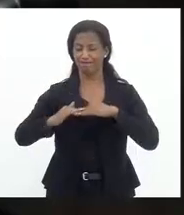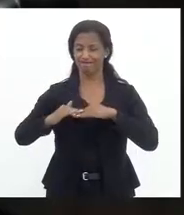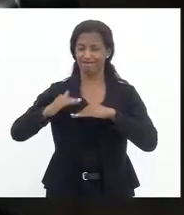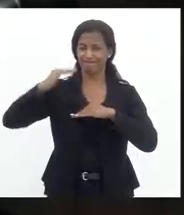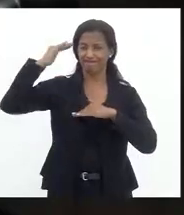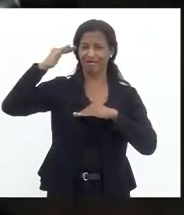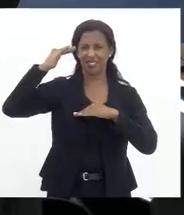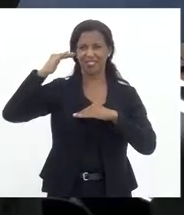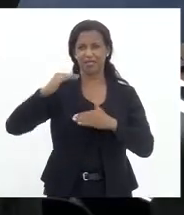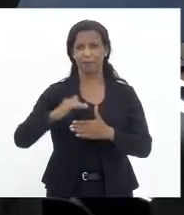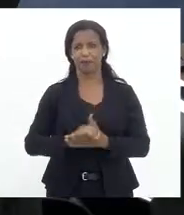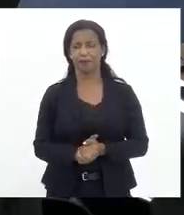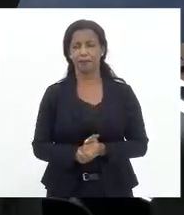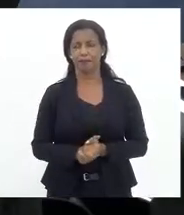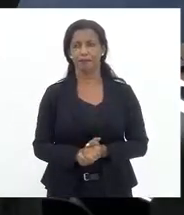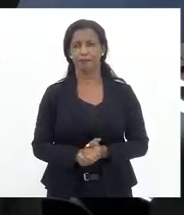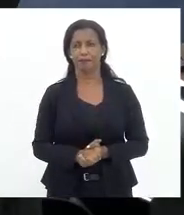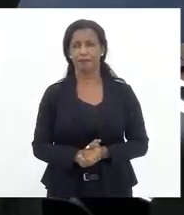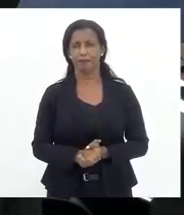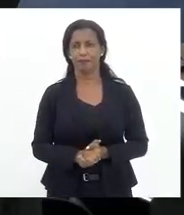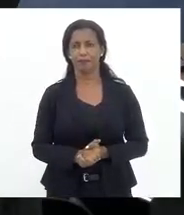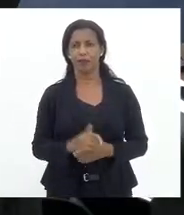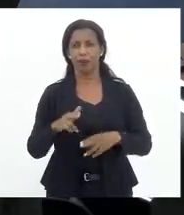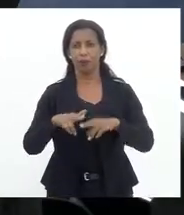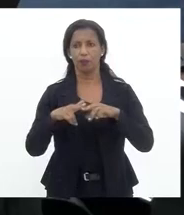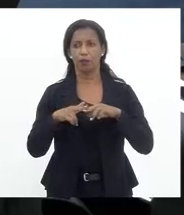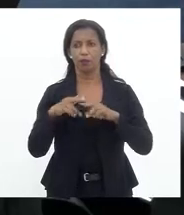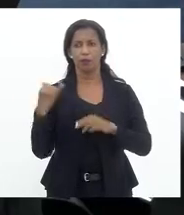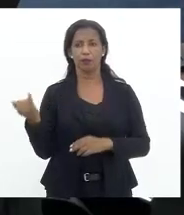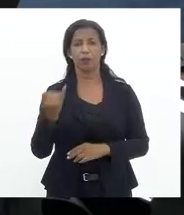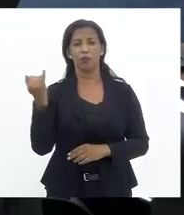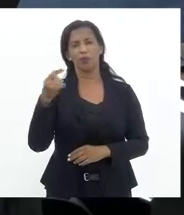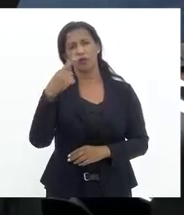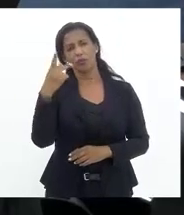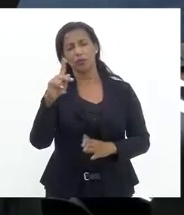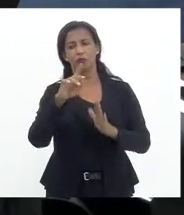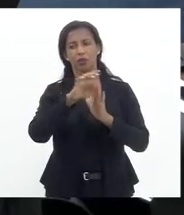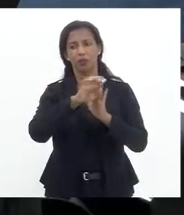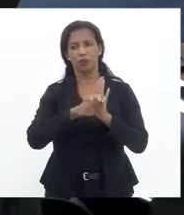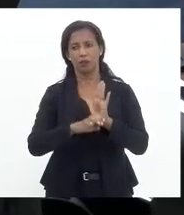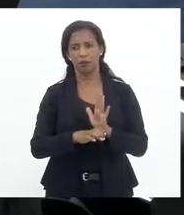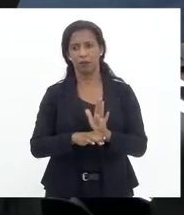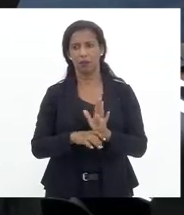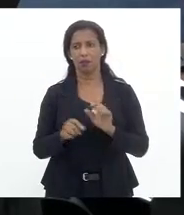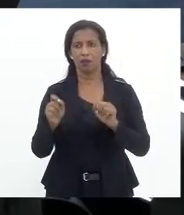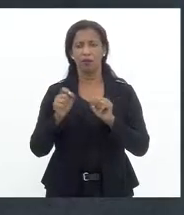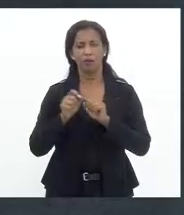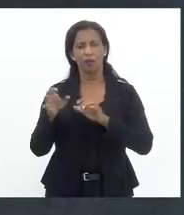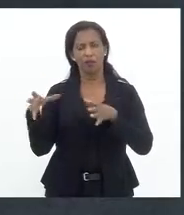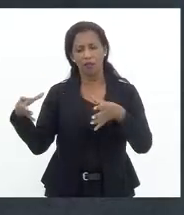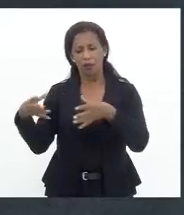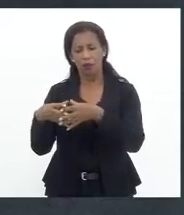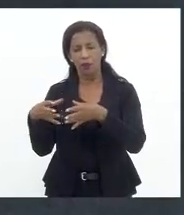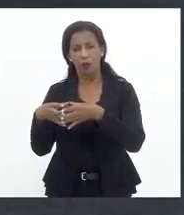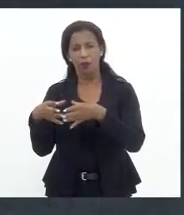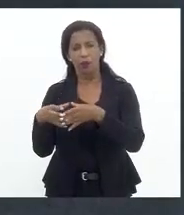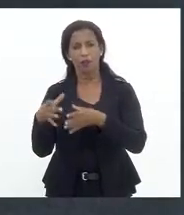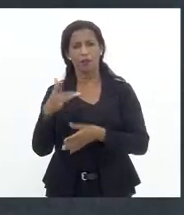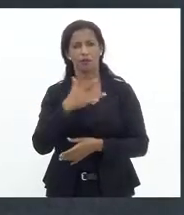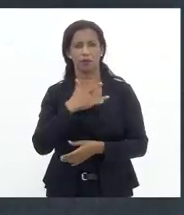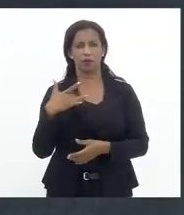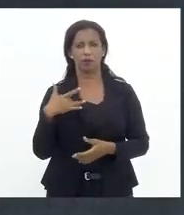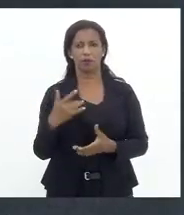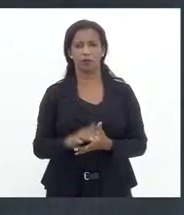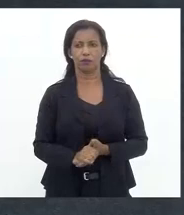da média, deputada Marta Rocha. Por isso, importantíssimas as suas emendas feitas ali no âmbito da Comissão de